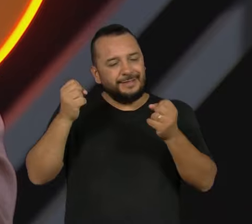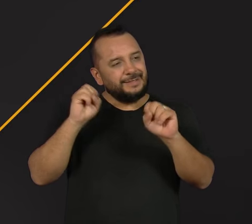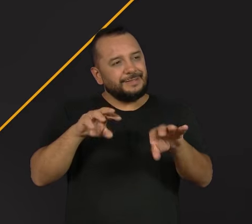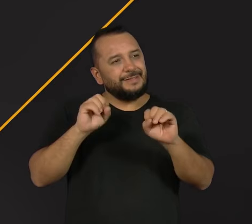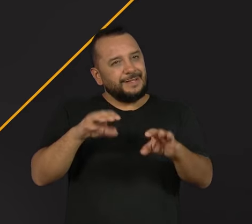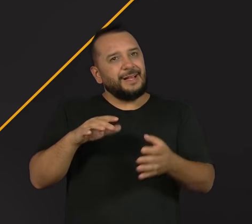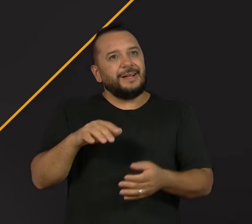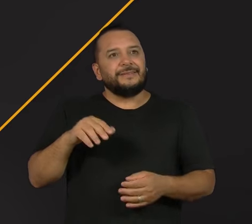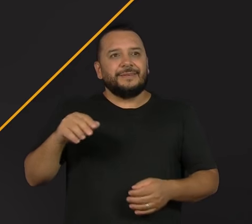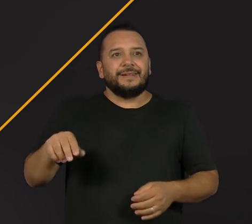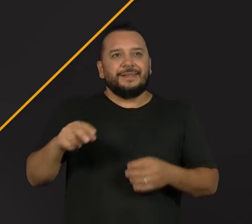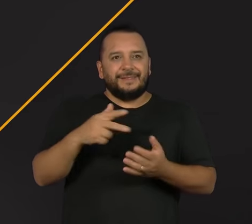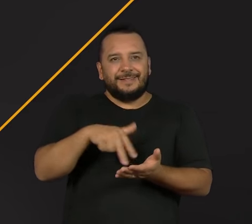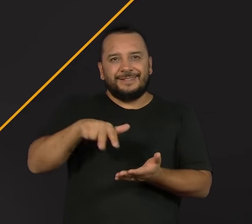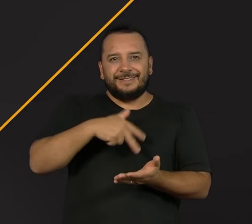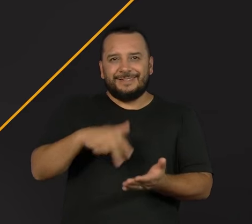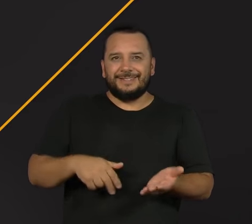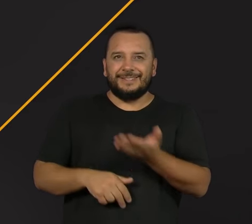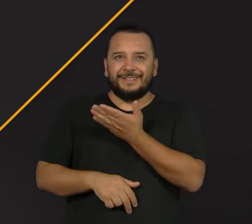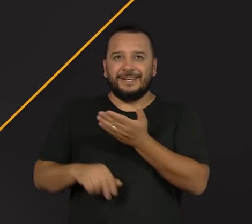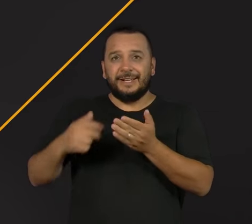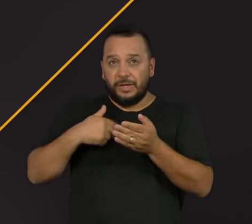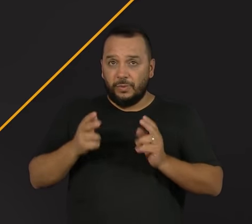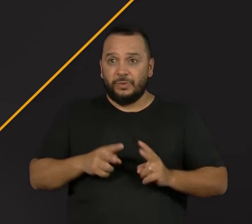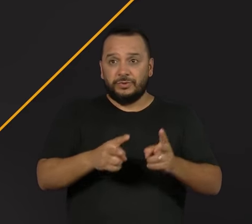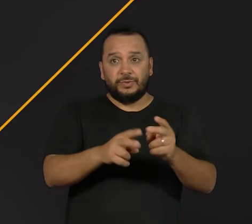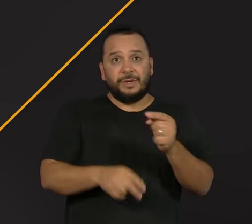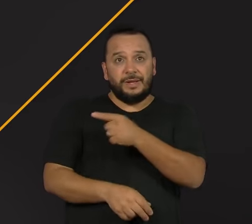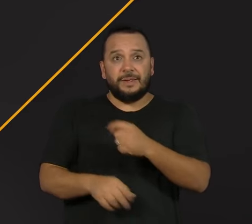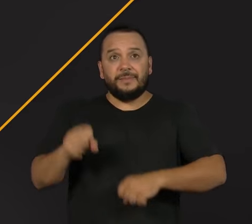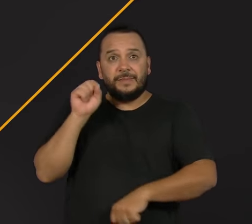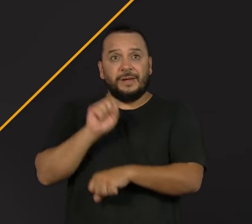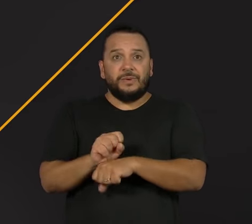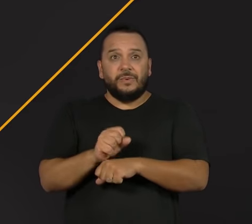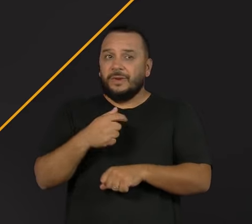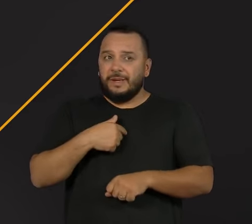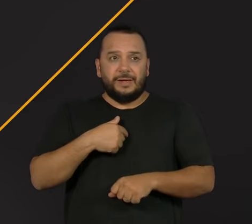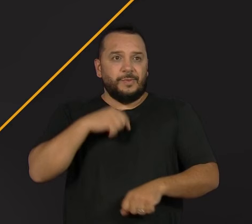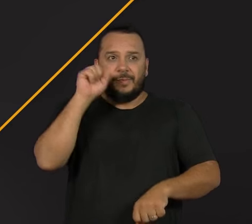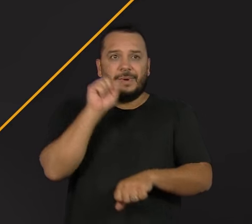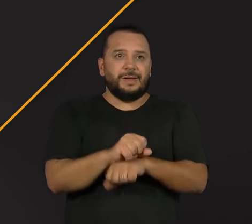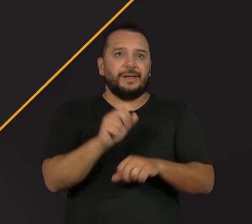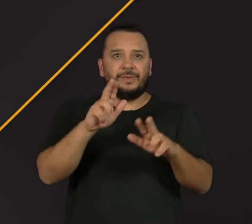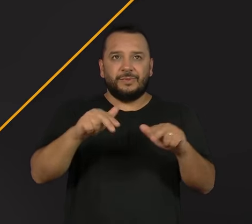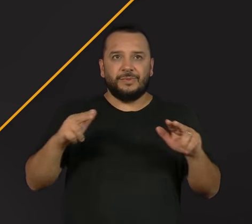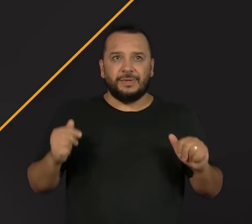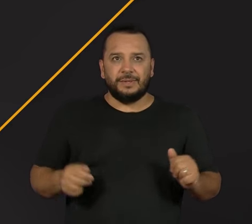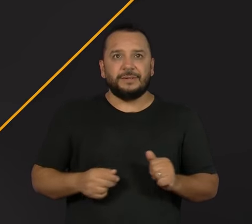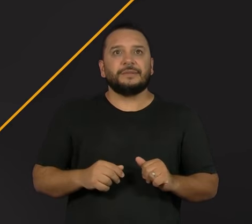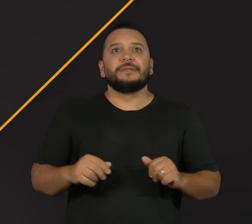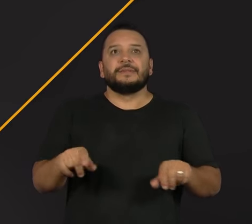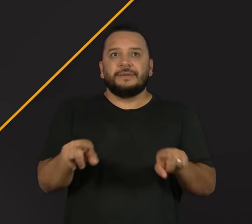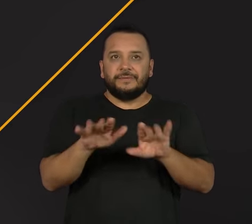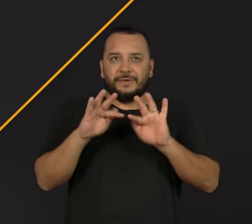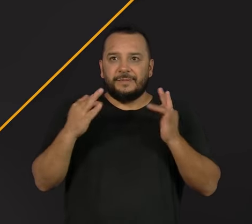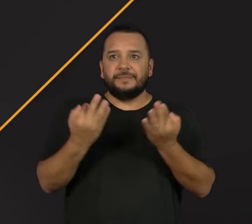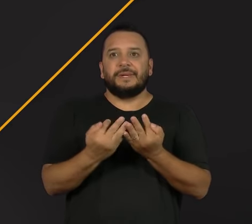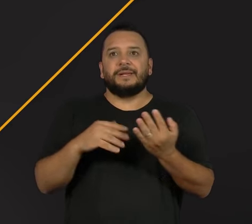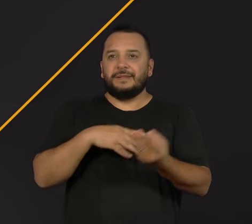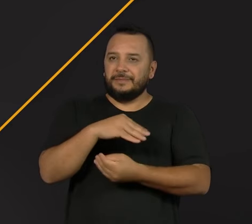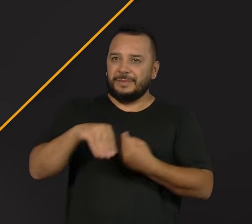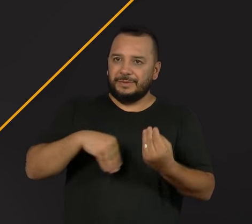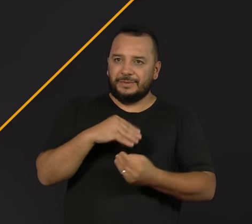eu continuei, ela parou. Olha aí. Só que eu nunca mais parei. Você vem de uma família que mistura